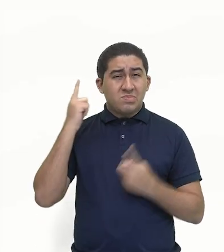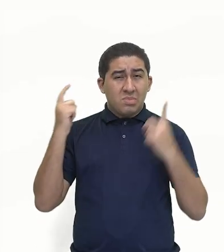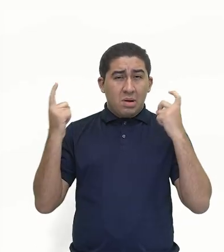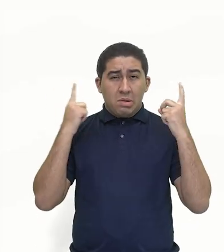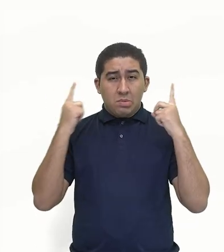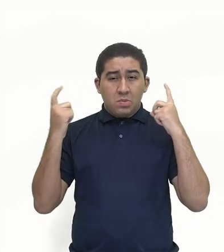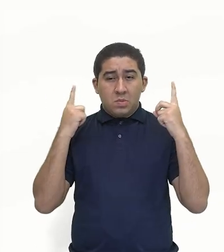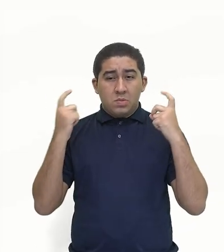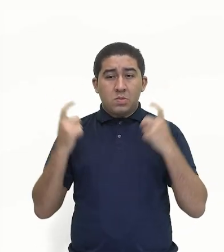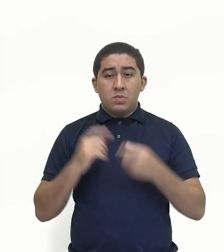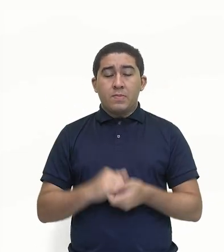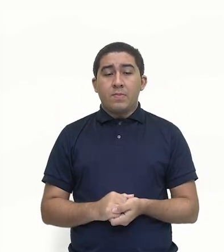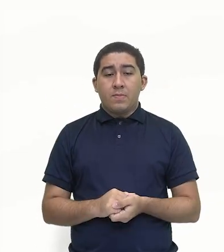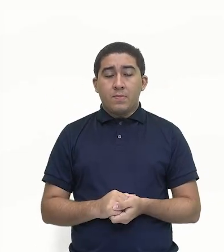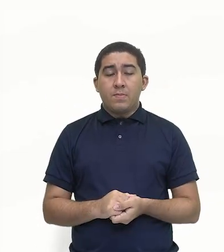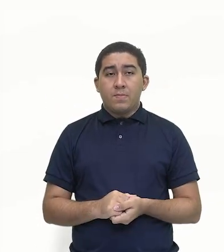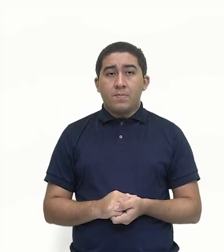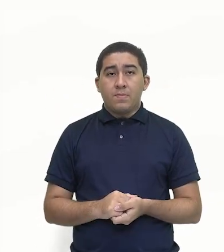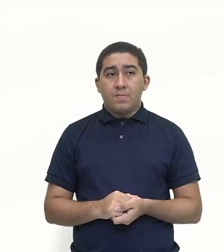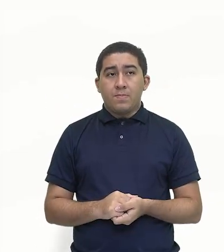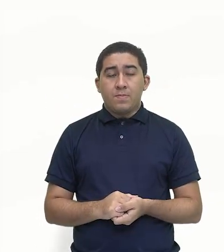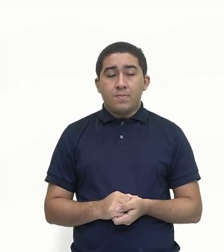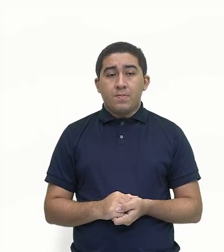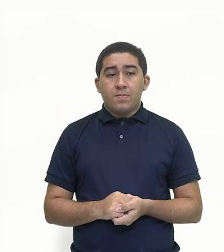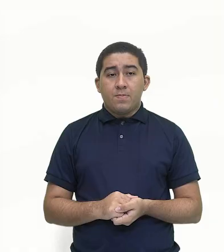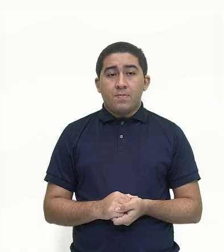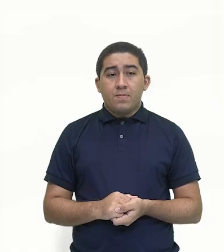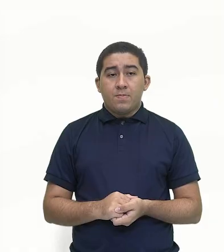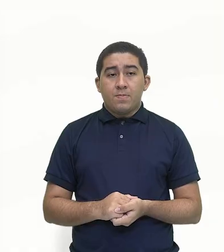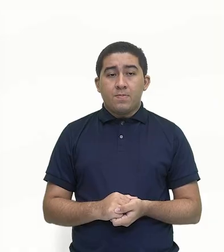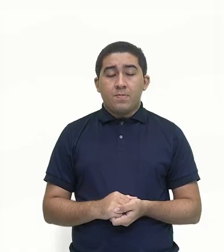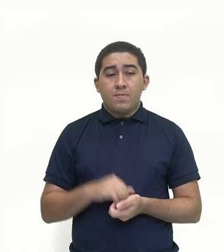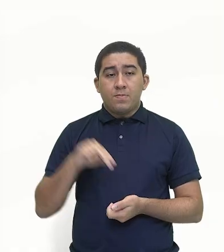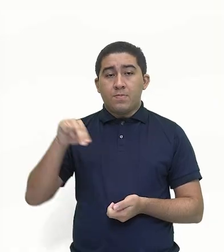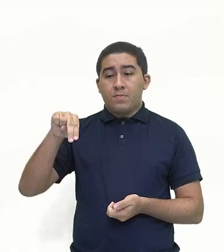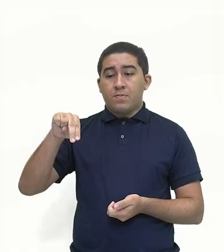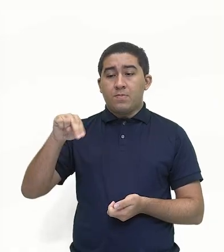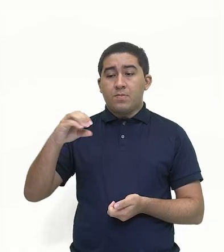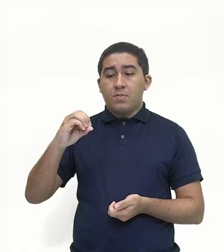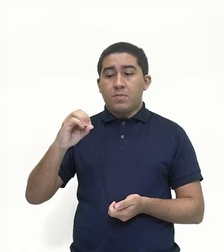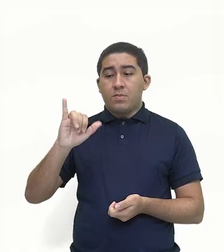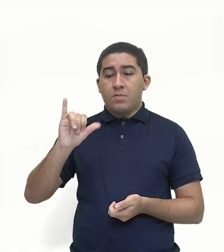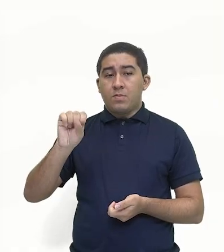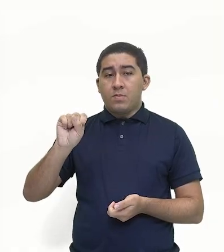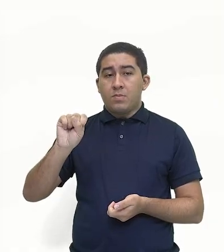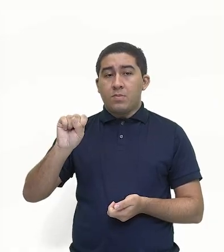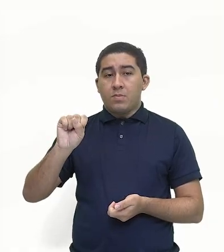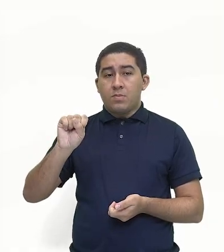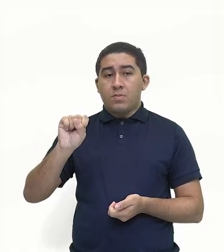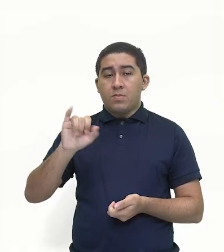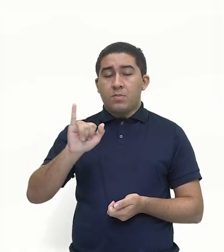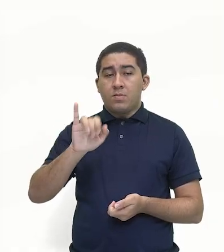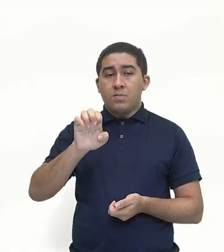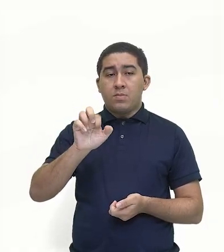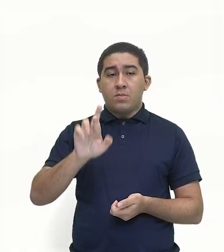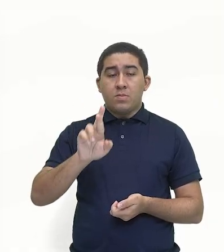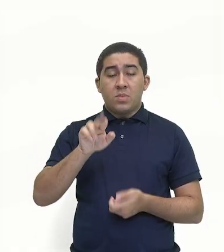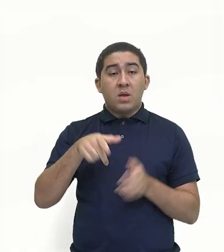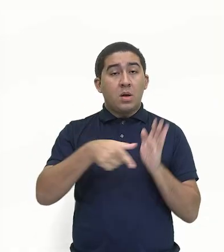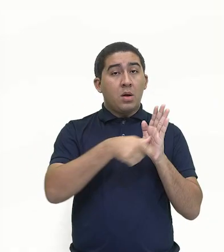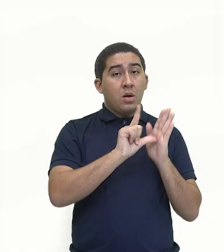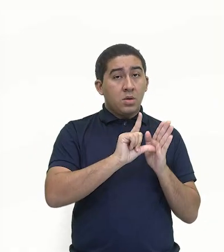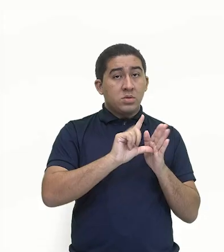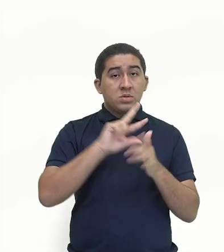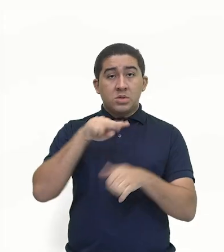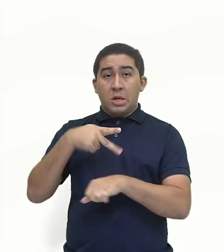barulhento, ok? Barulhento. E olha só, o que eu vou fazer? Viu aí o que aconteceu? Olha só,